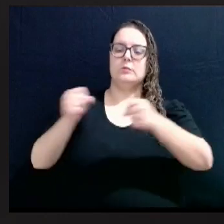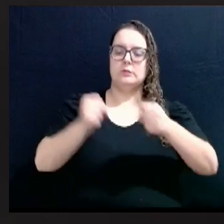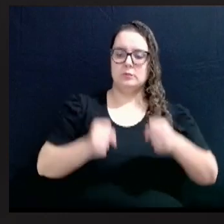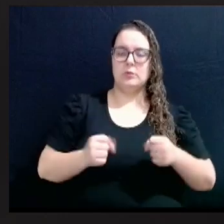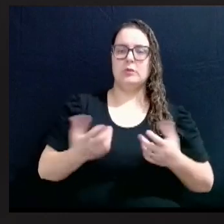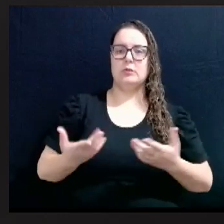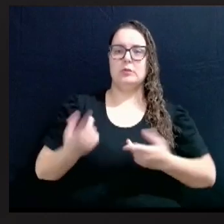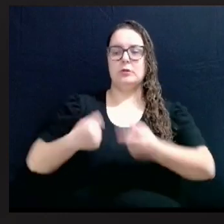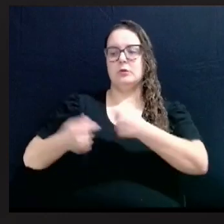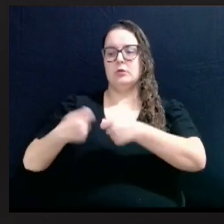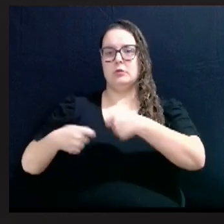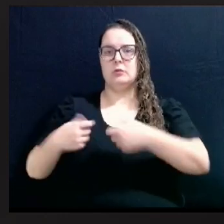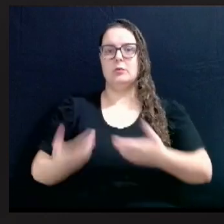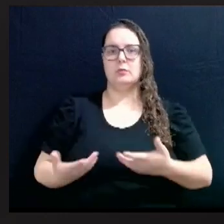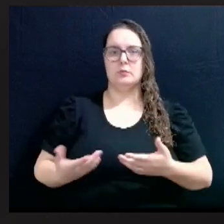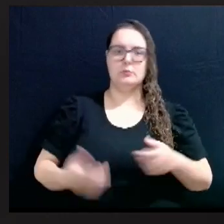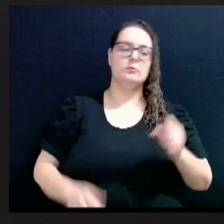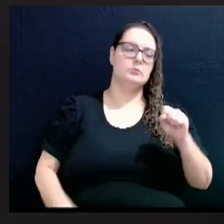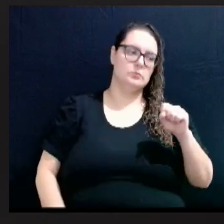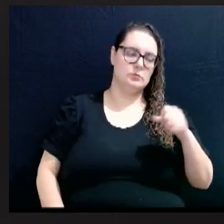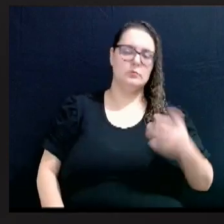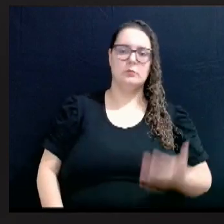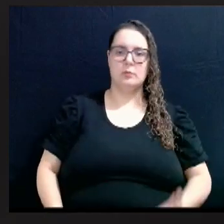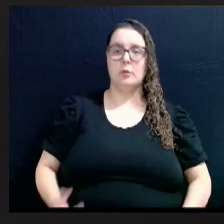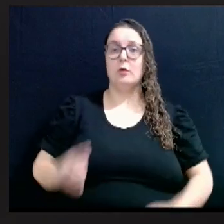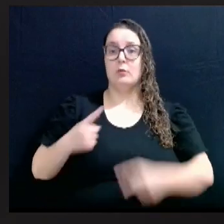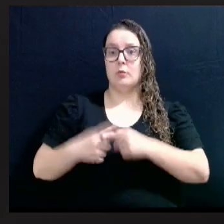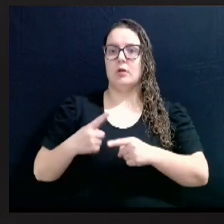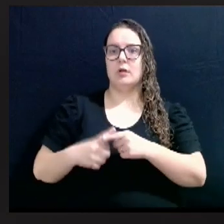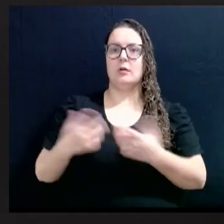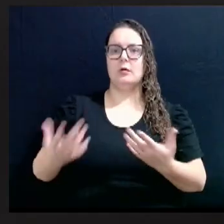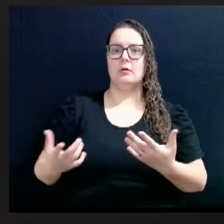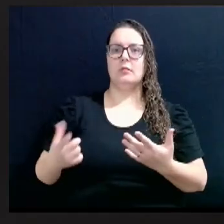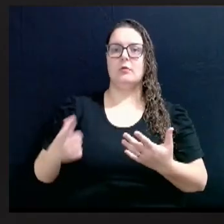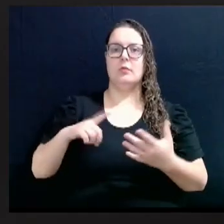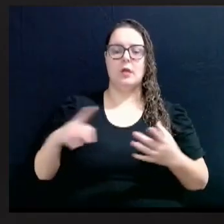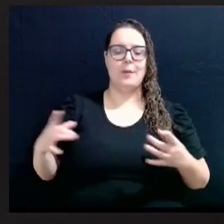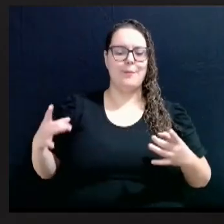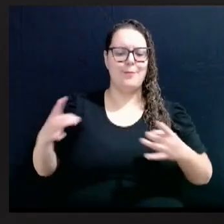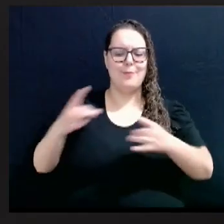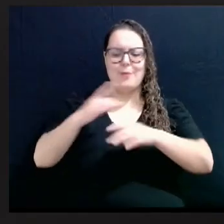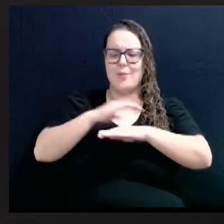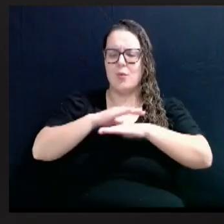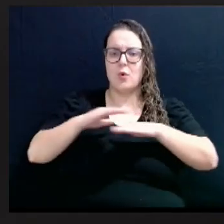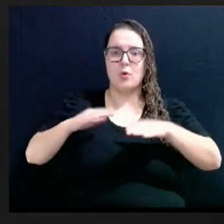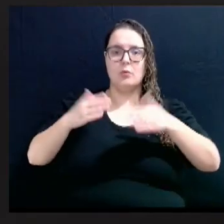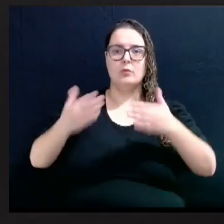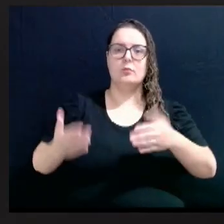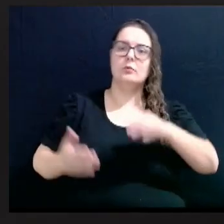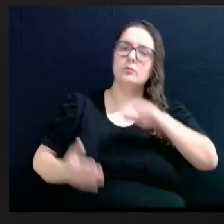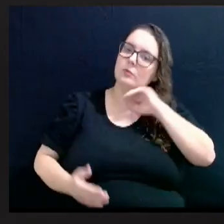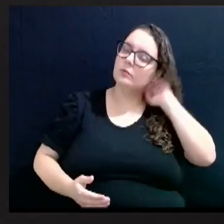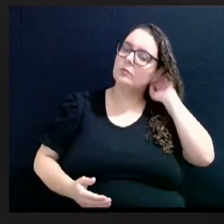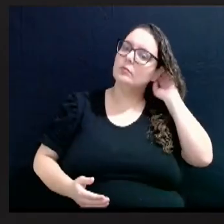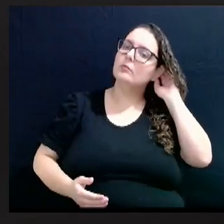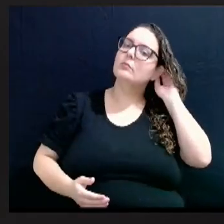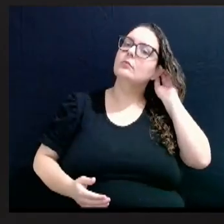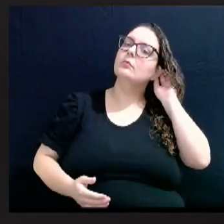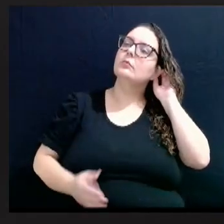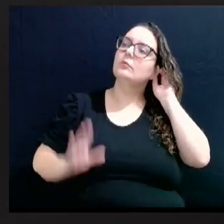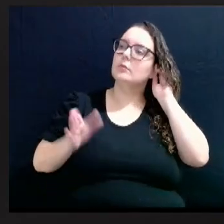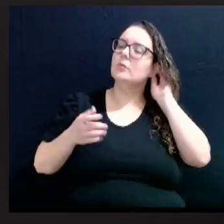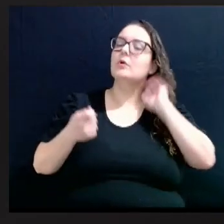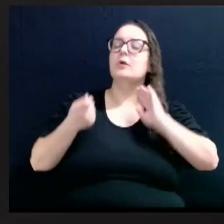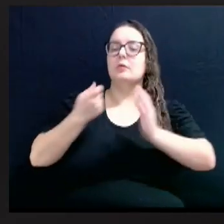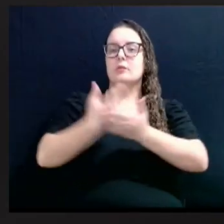negociação. Tá? Por quê? Porque aí você pode ter ele pronto ali, né, já que você está comprando. Uma outra